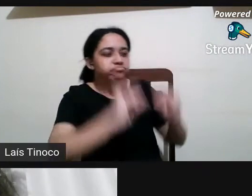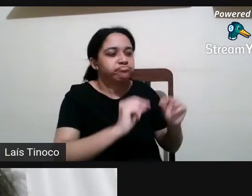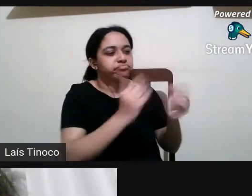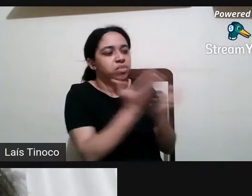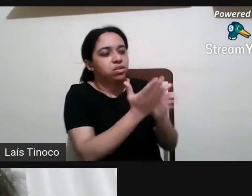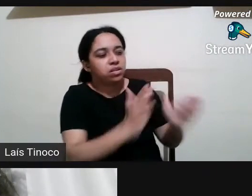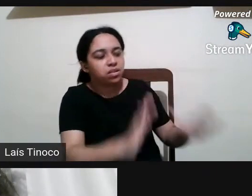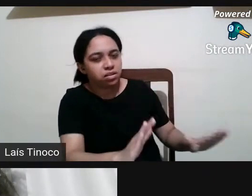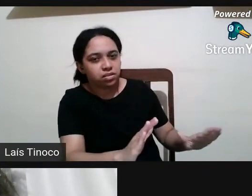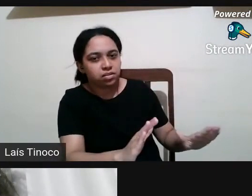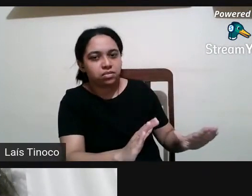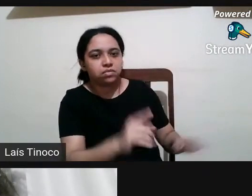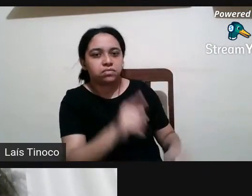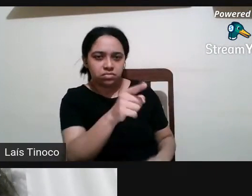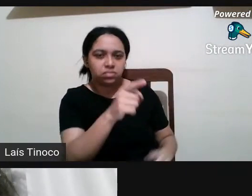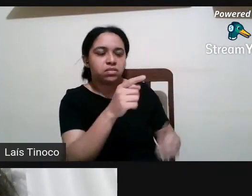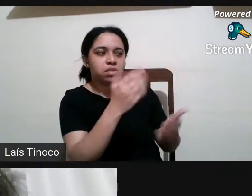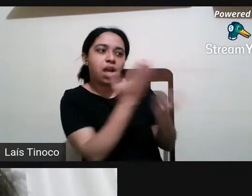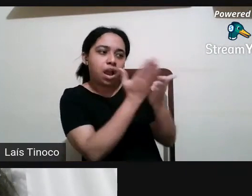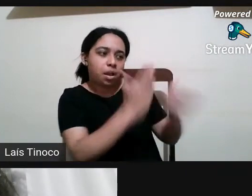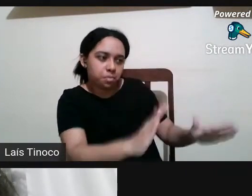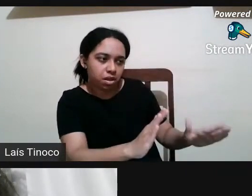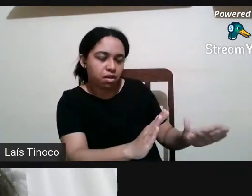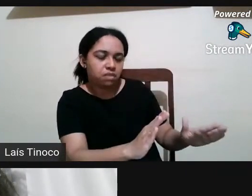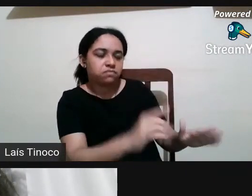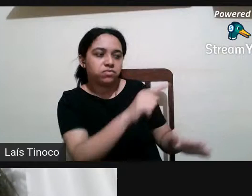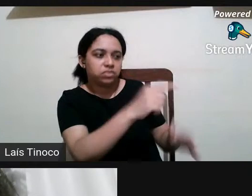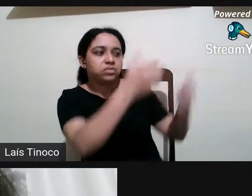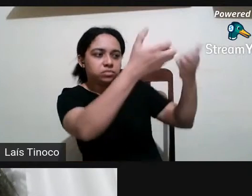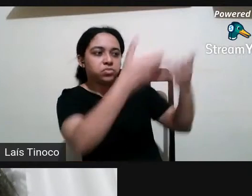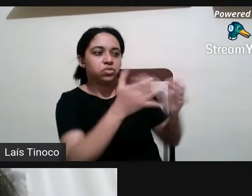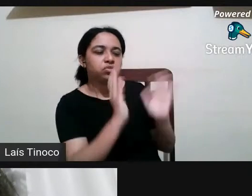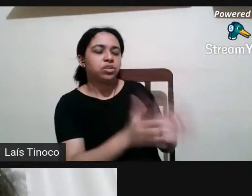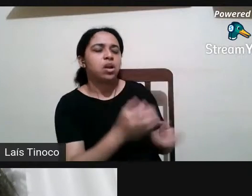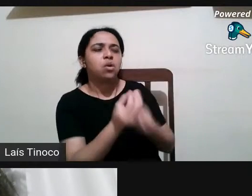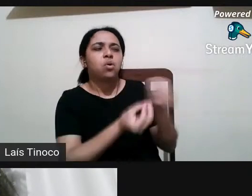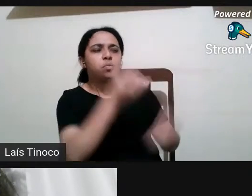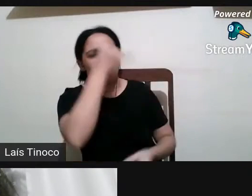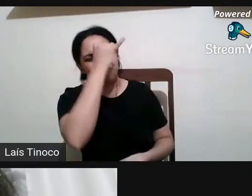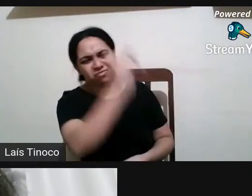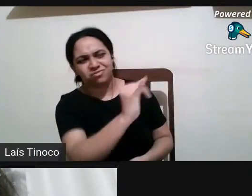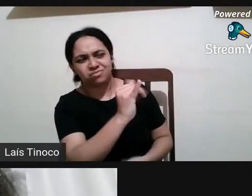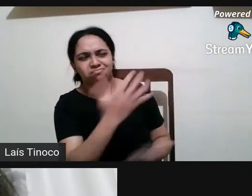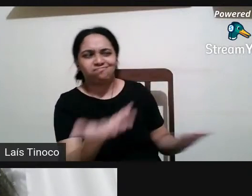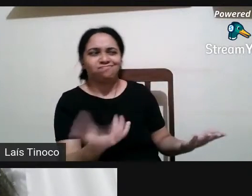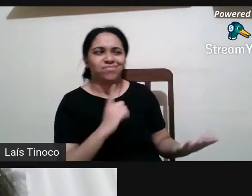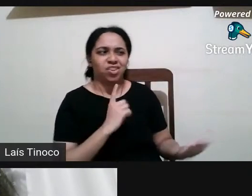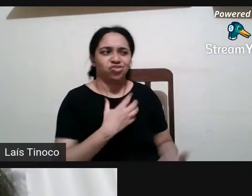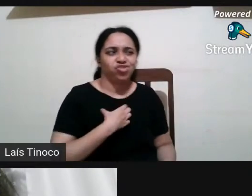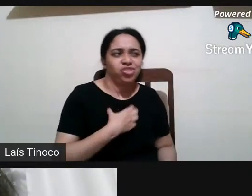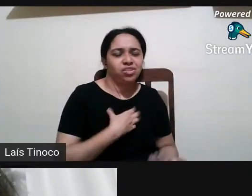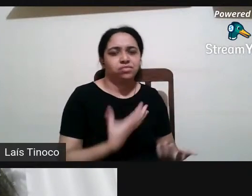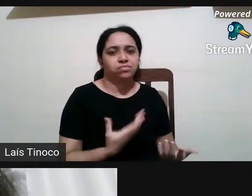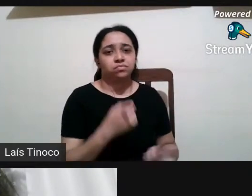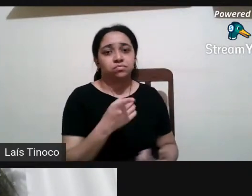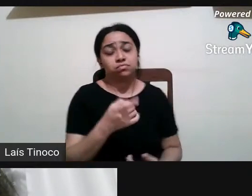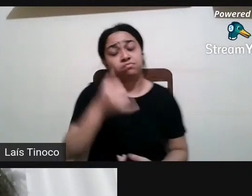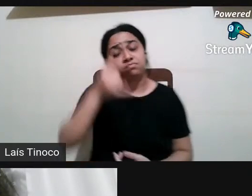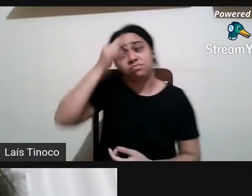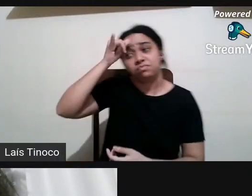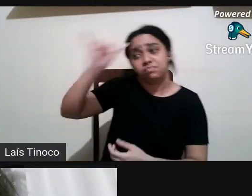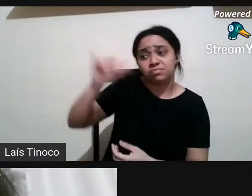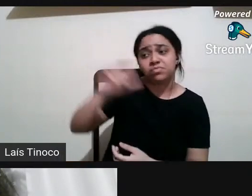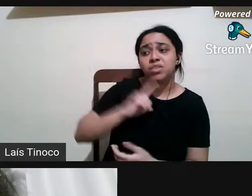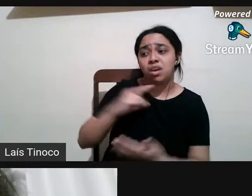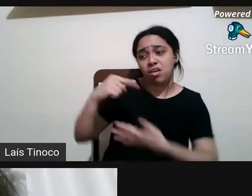eliminação já explicou, Sim. Mas como prevenir? Não sei se tem alguma maneira... A prevenção, existem